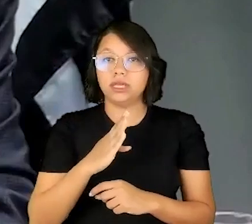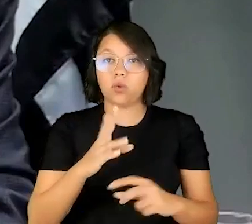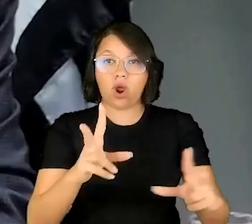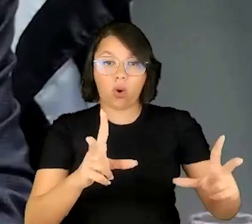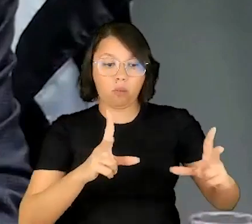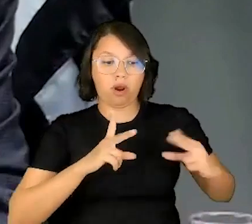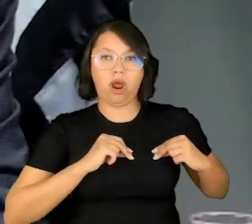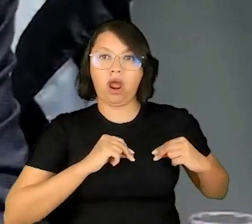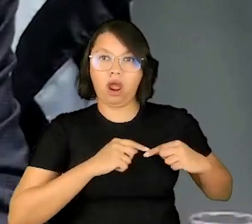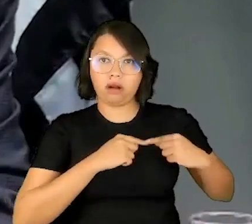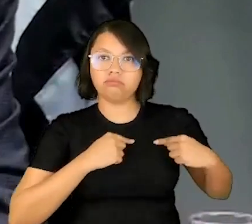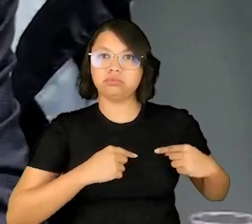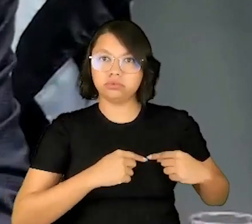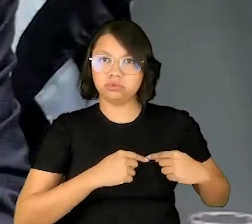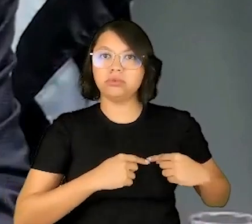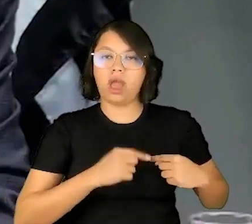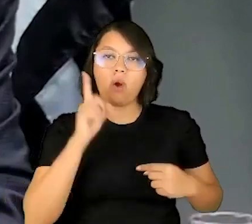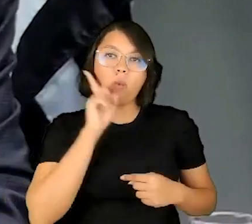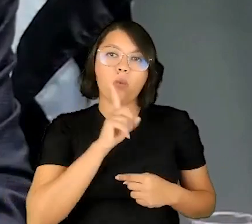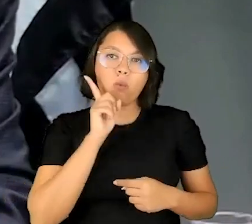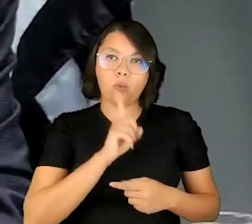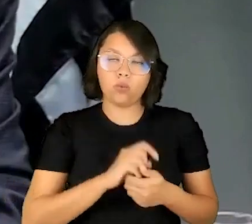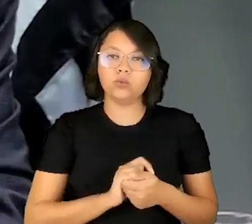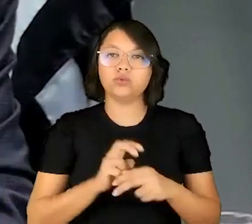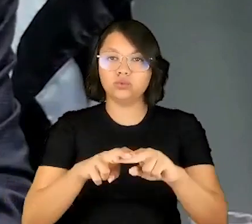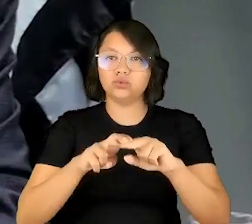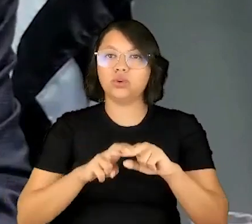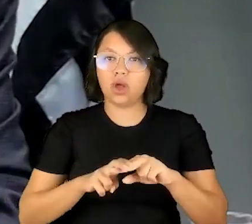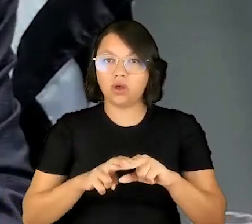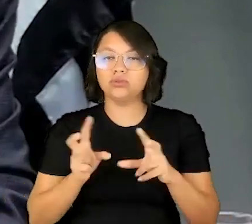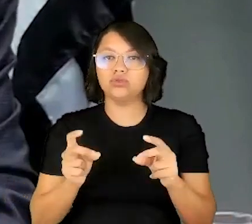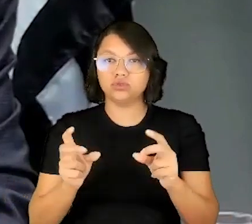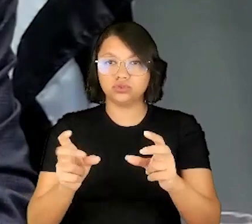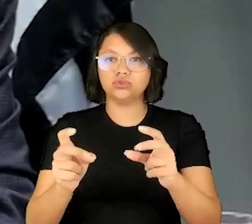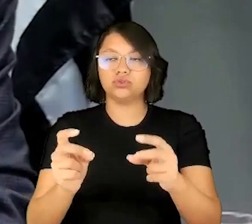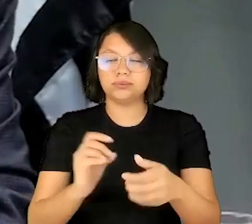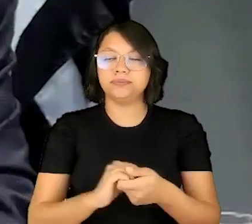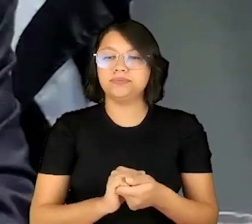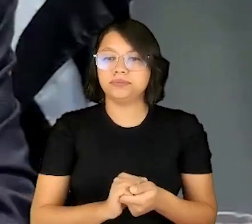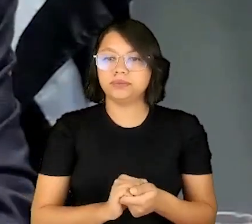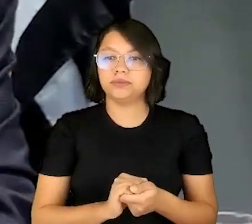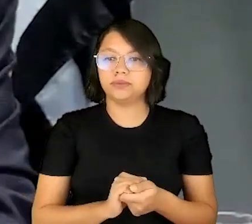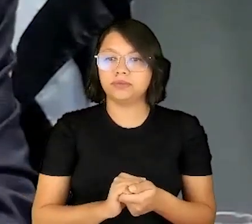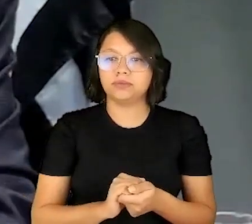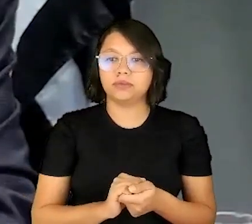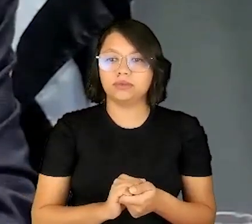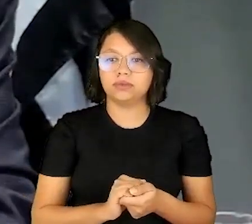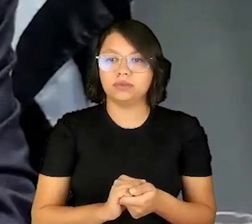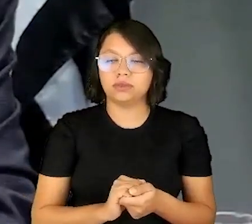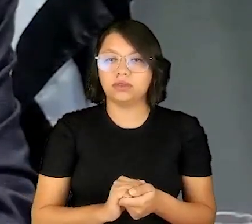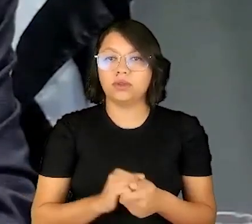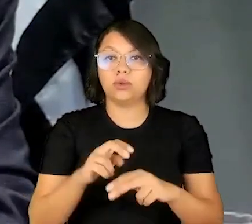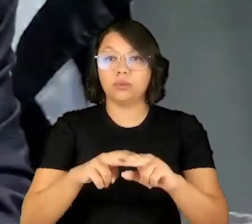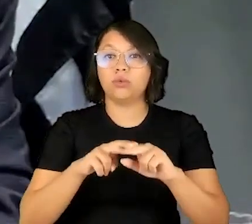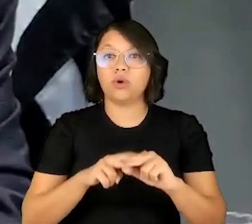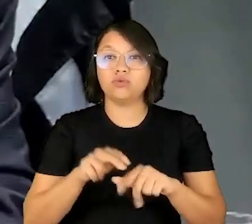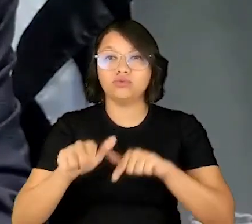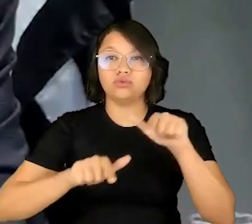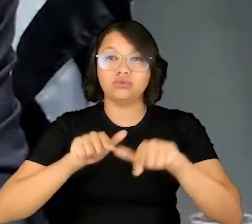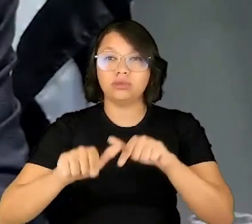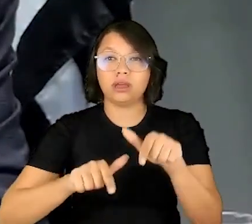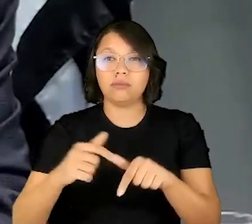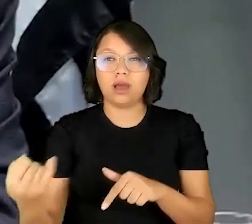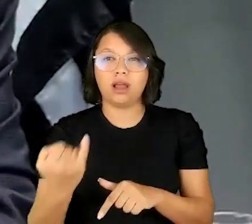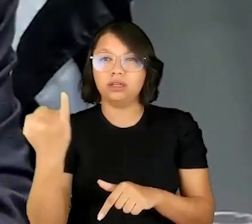American Society Clinical Oncology. Único brasileiro. Decisão concedida pela contribuição relevante na